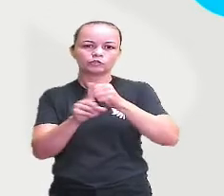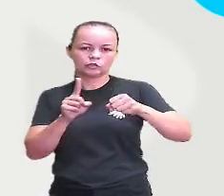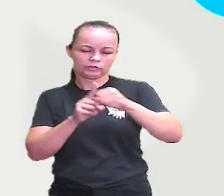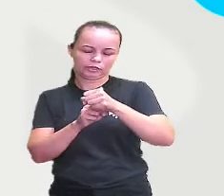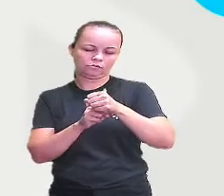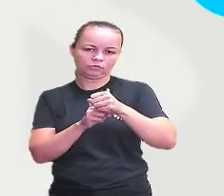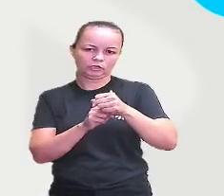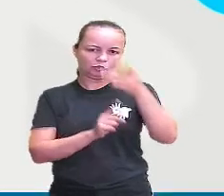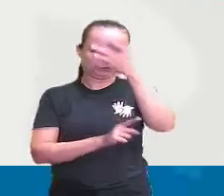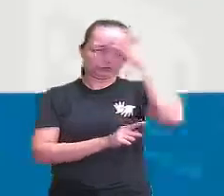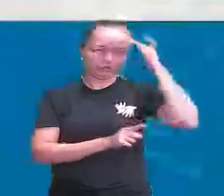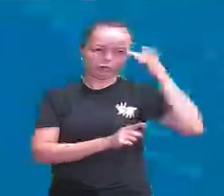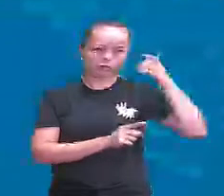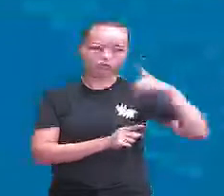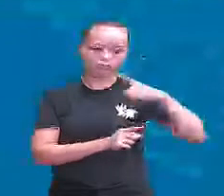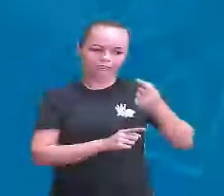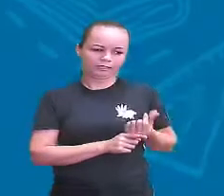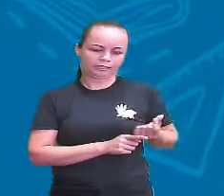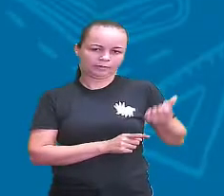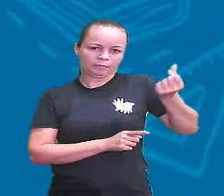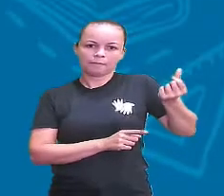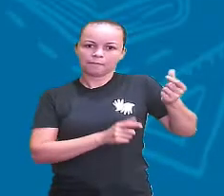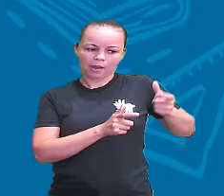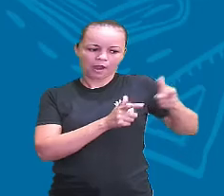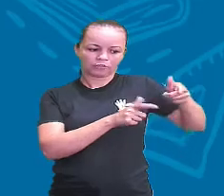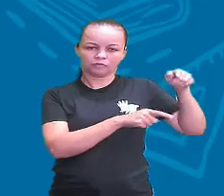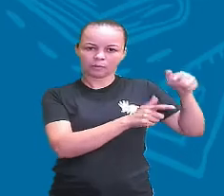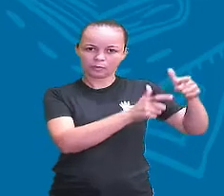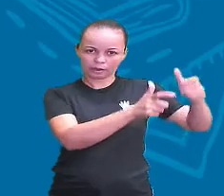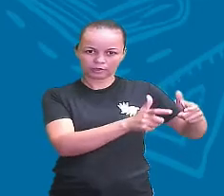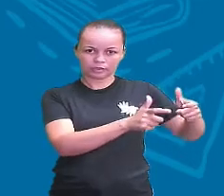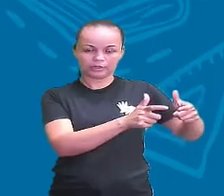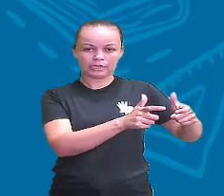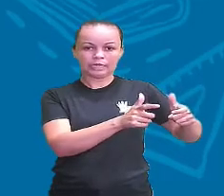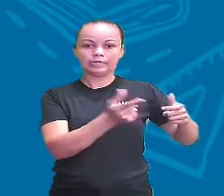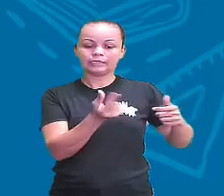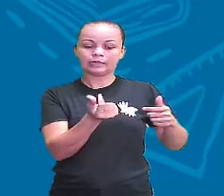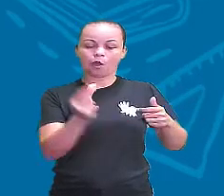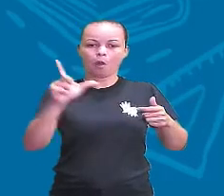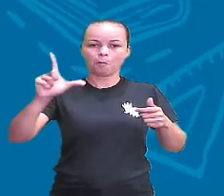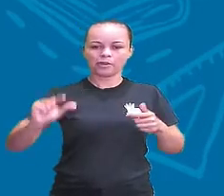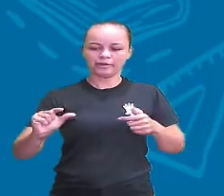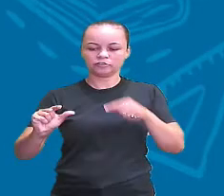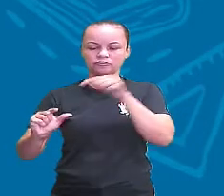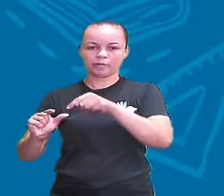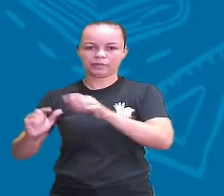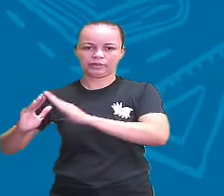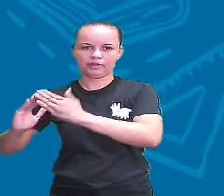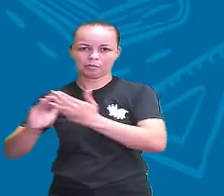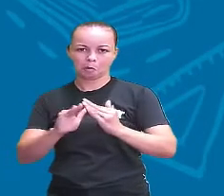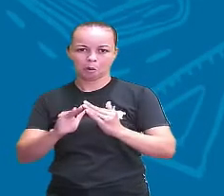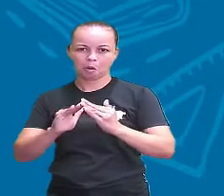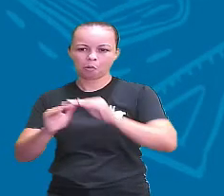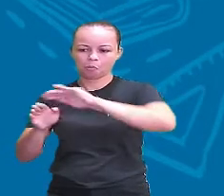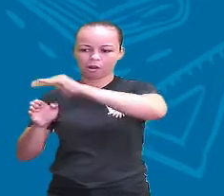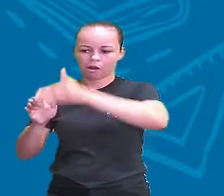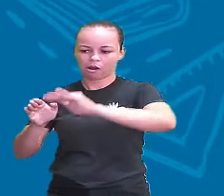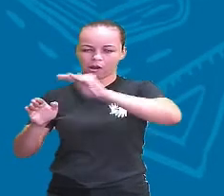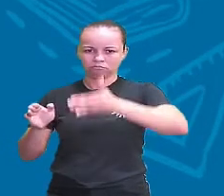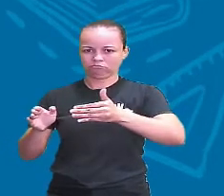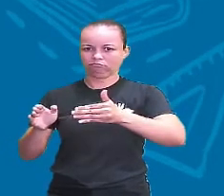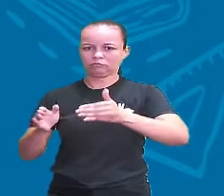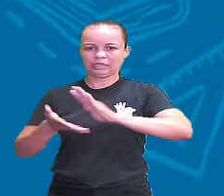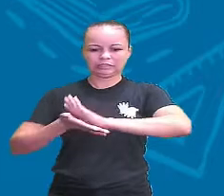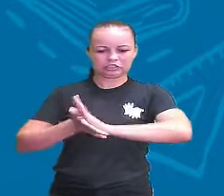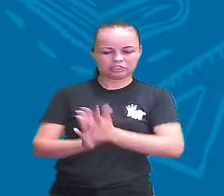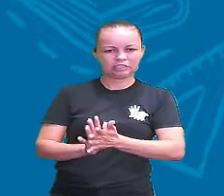mais, fica ali. Quem tem menos, vai para ali, para perto do morro. Vai construir tua casa em outro local. Há